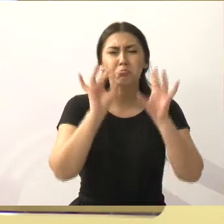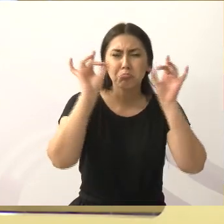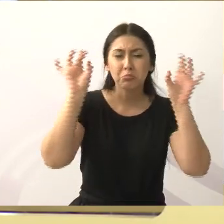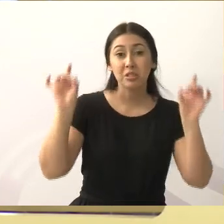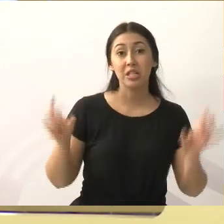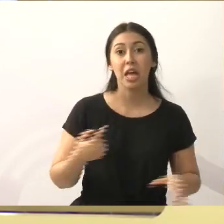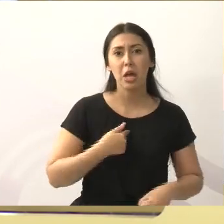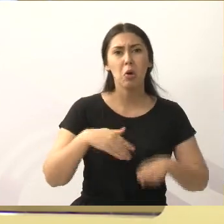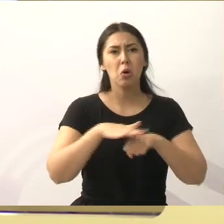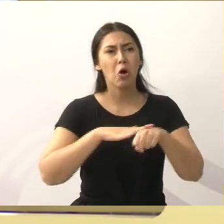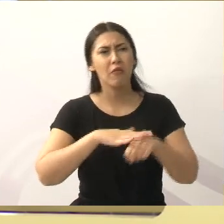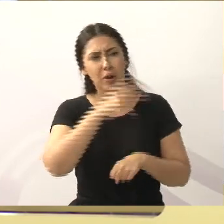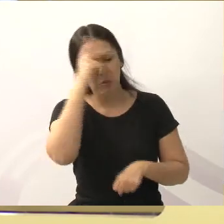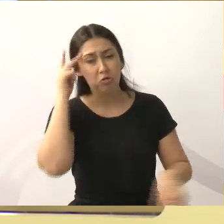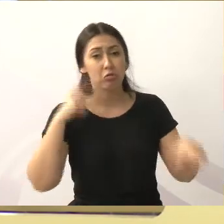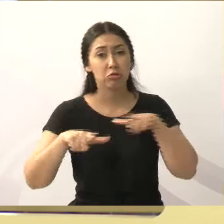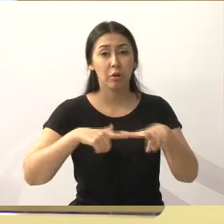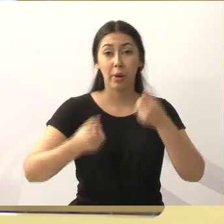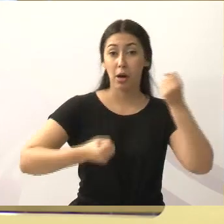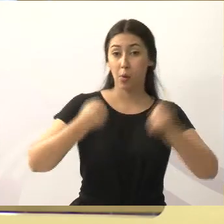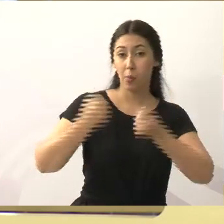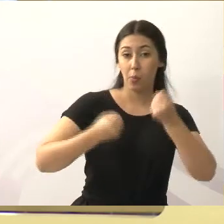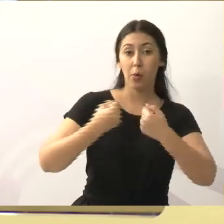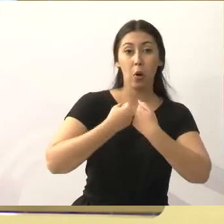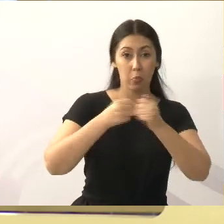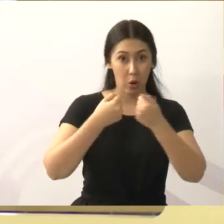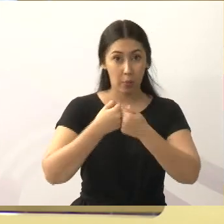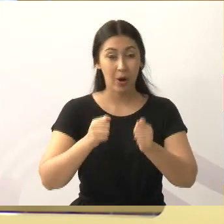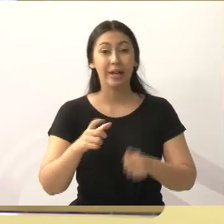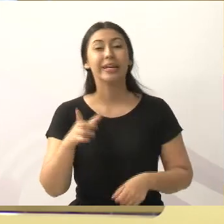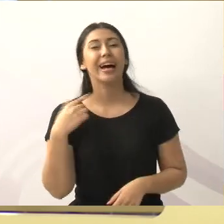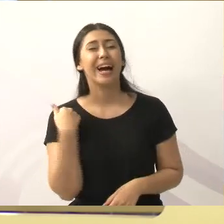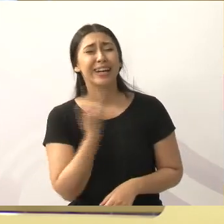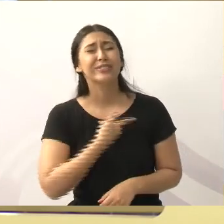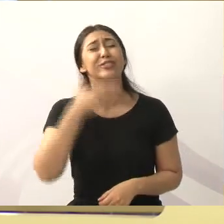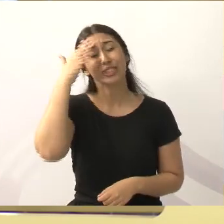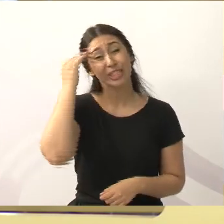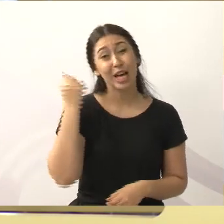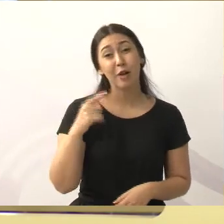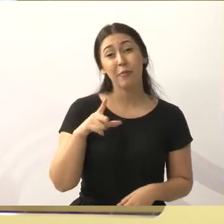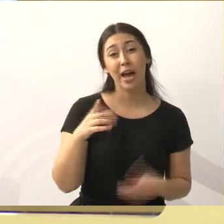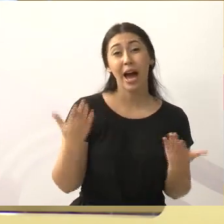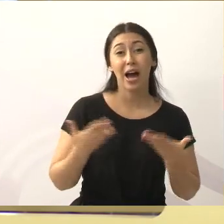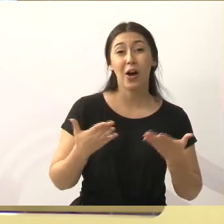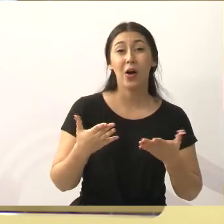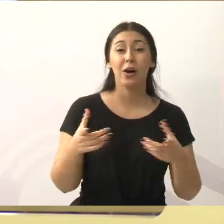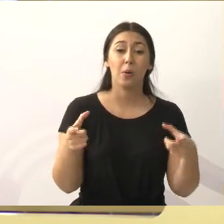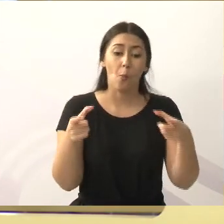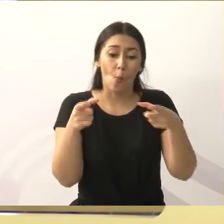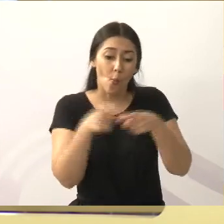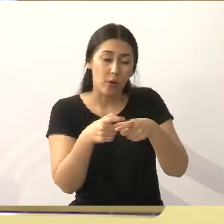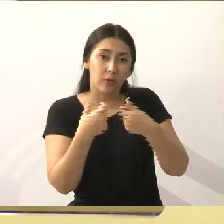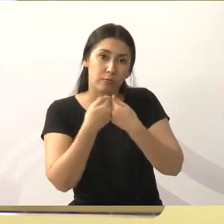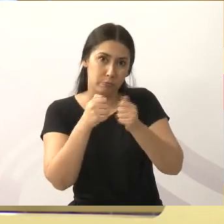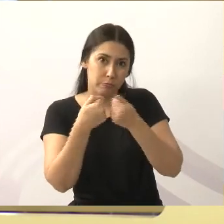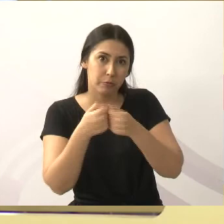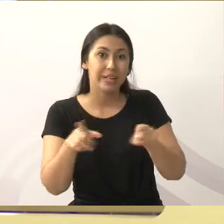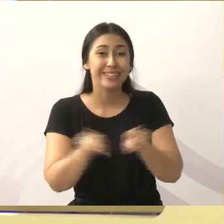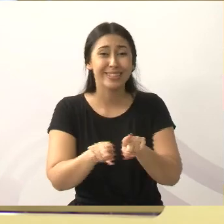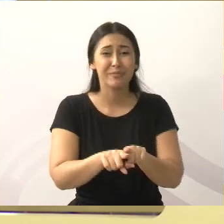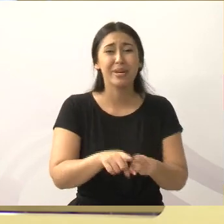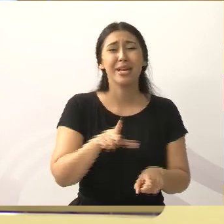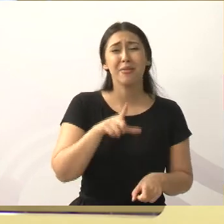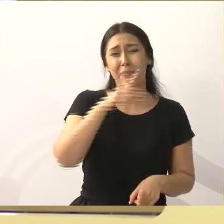da aviação, a gente sabe que o transporte está em horário reduzido, vários trabalhadores essa semana me procuraram, principalmente da